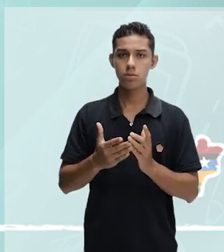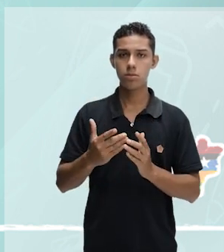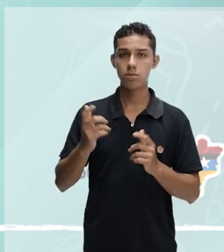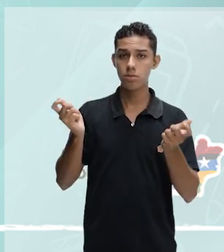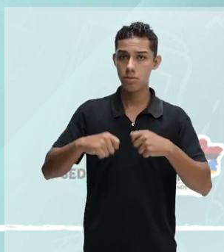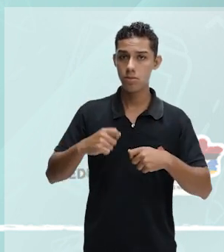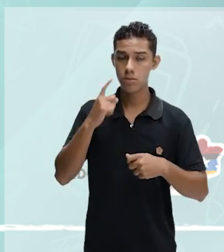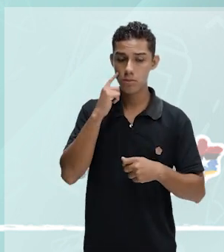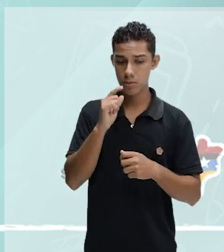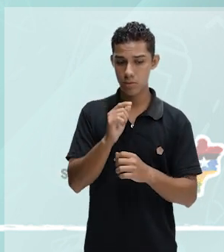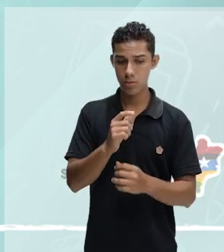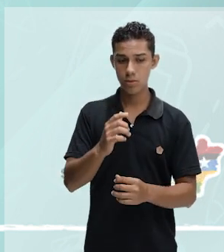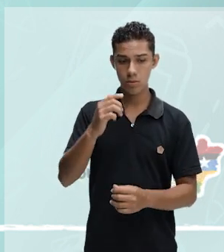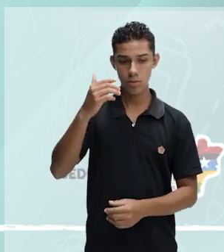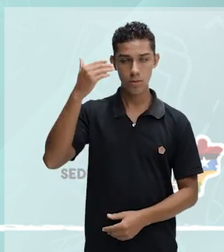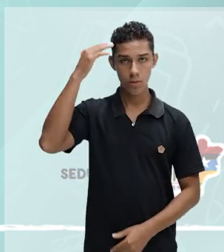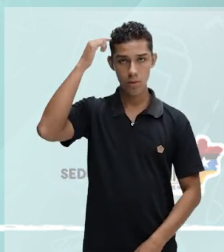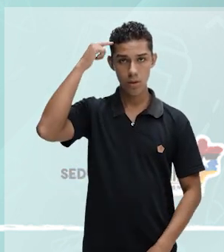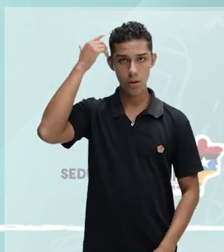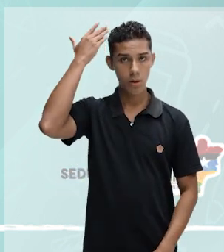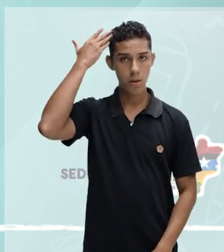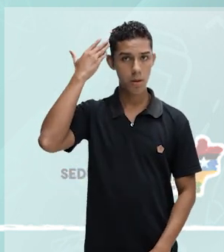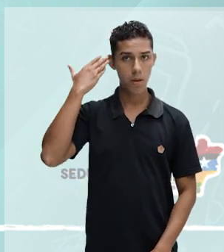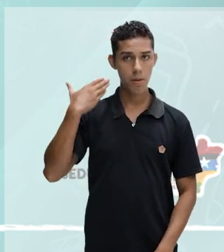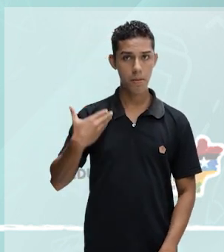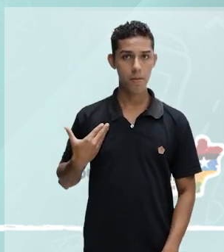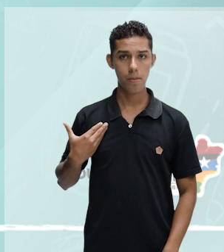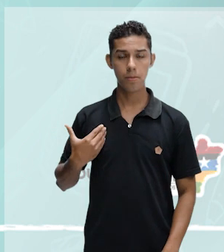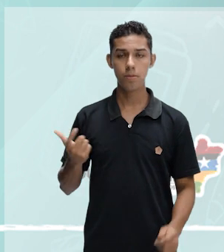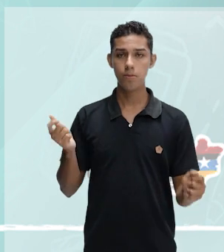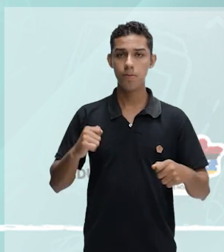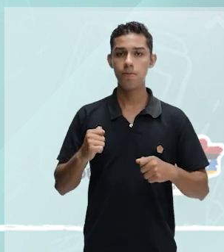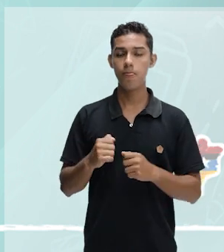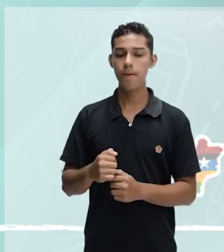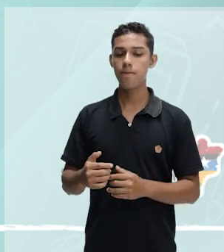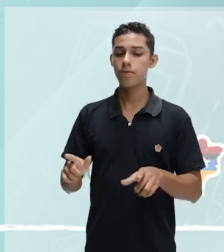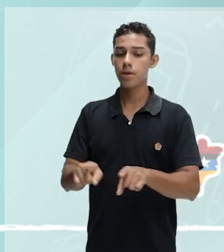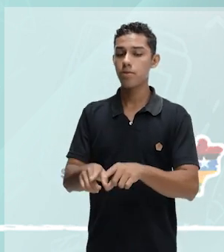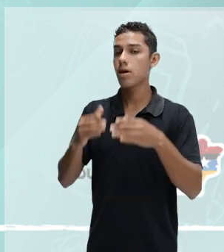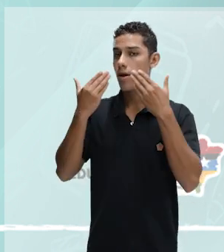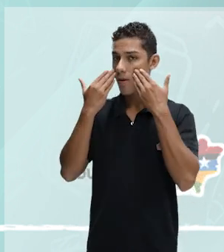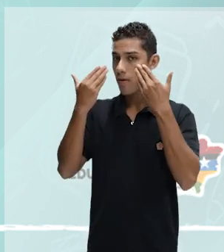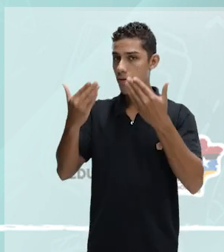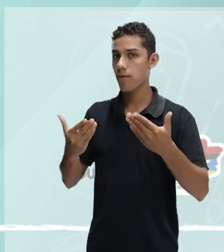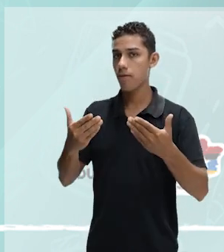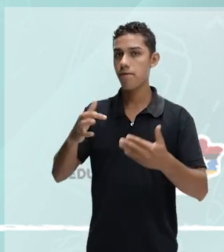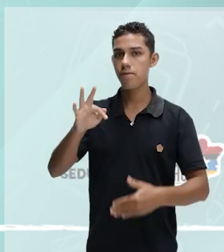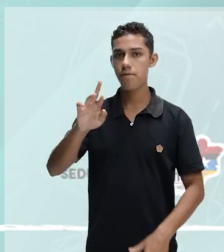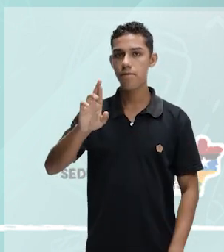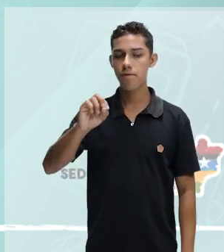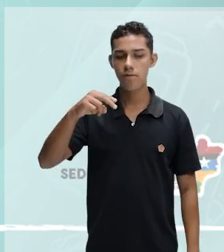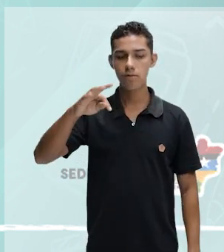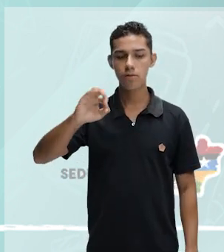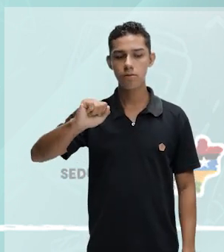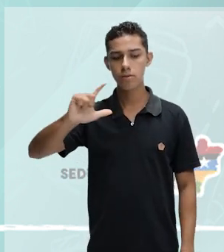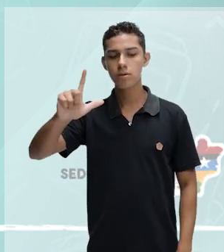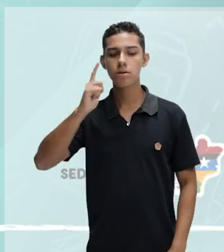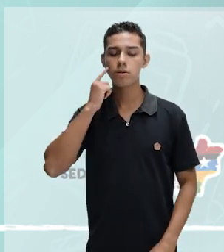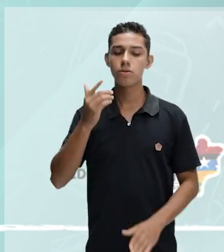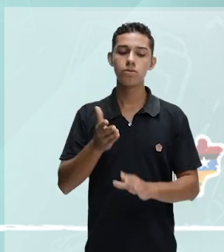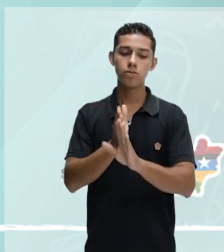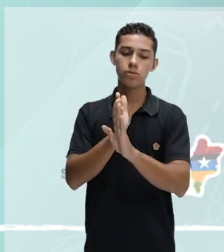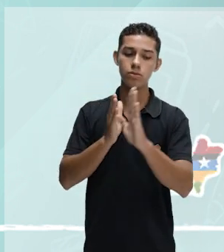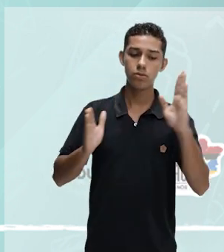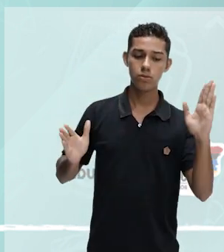sutura coronal do crânio. Também pode ser chamado de plano frontal. Ele determina se uma estrutura é